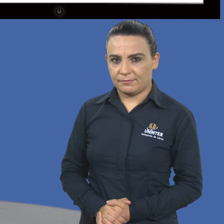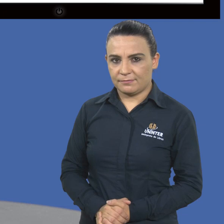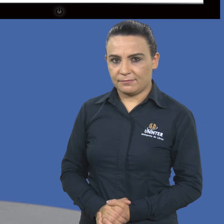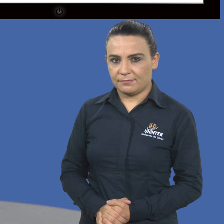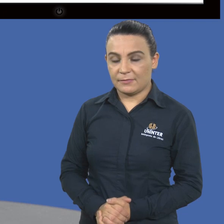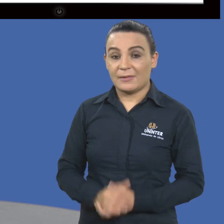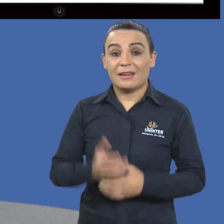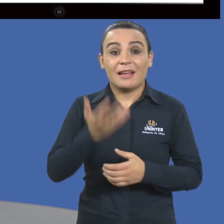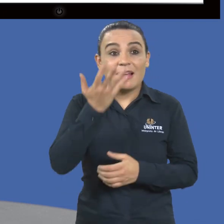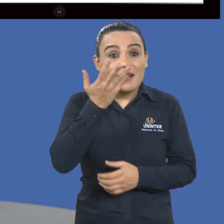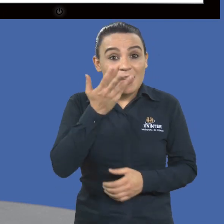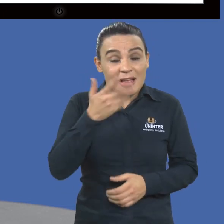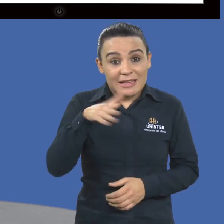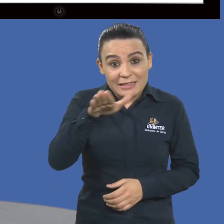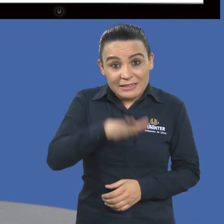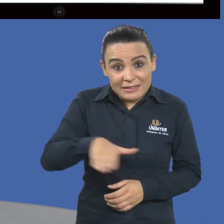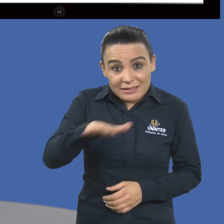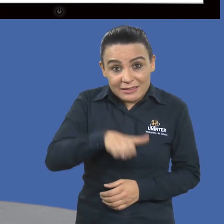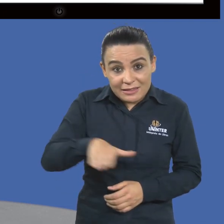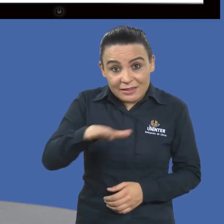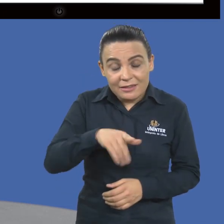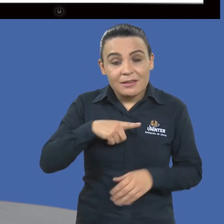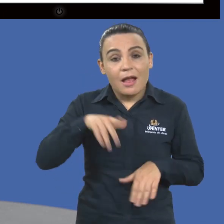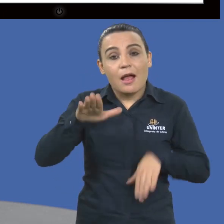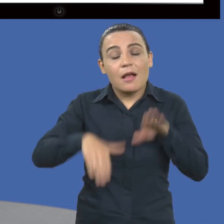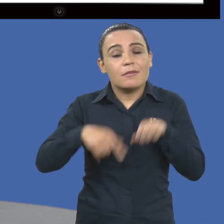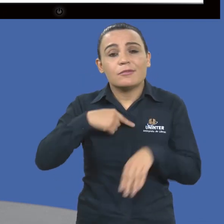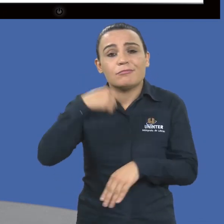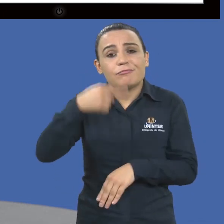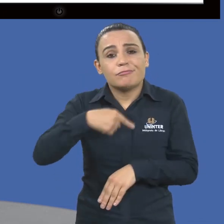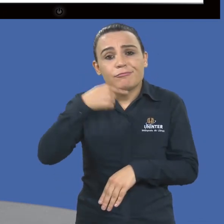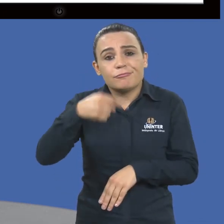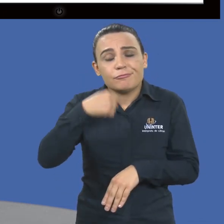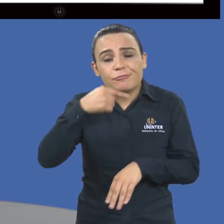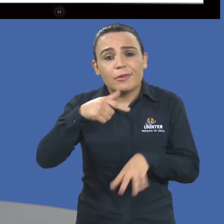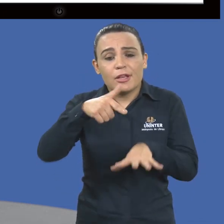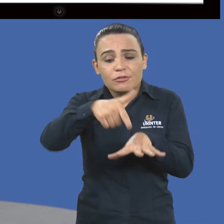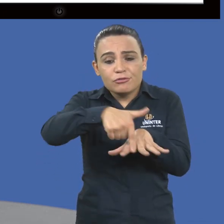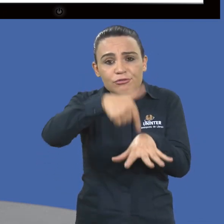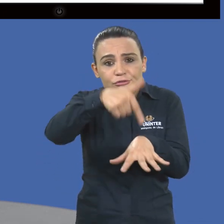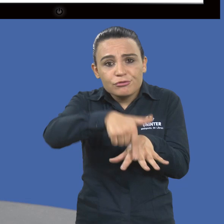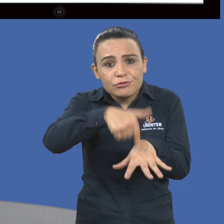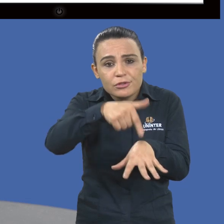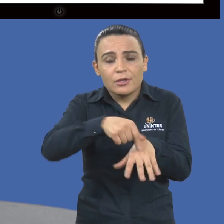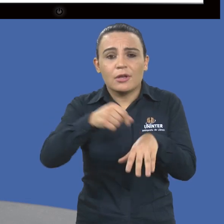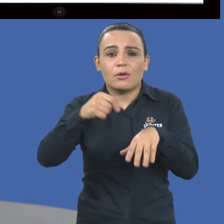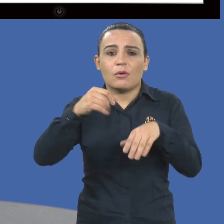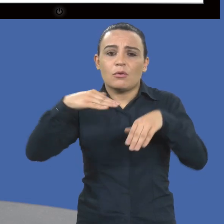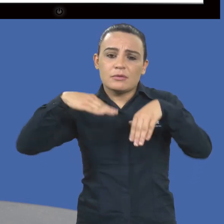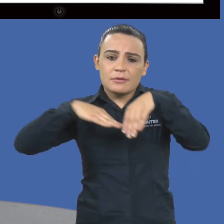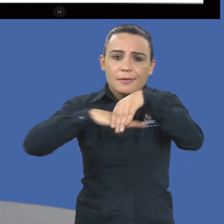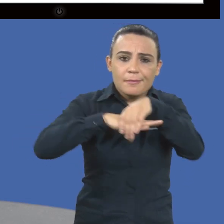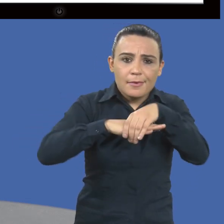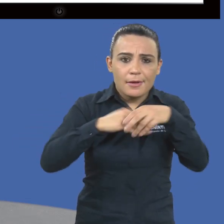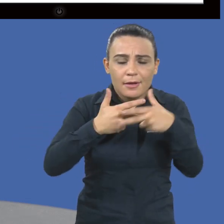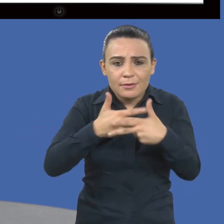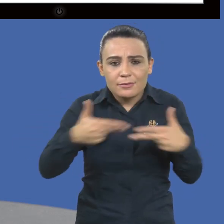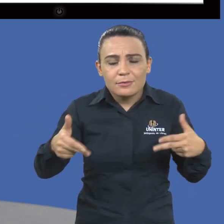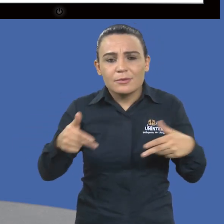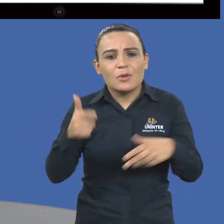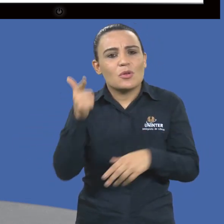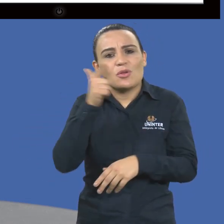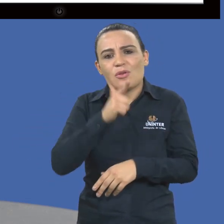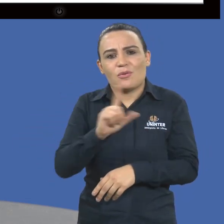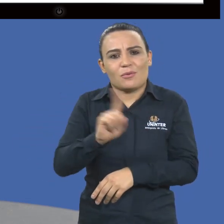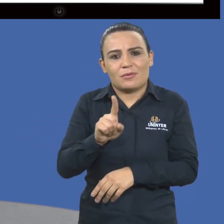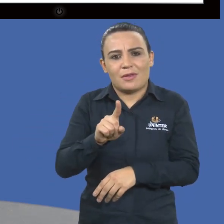as crianças apresentam uma certa dificuldade de usar alguma sandalinha porque esse afastamento